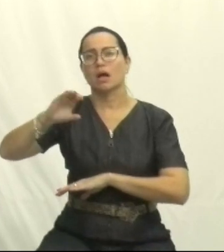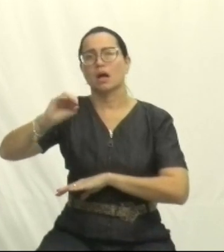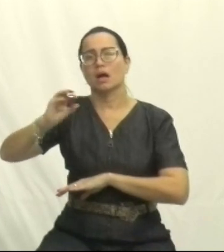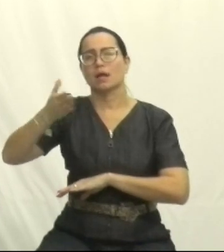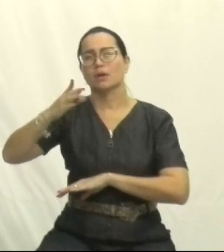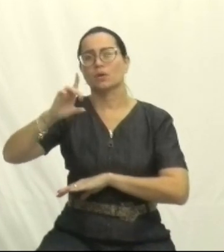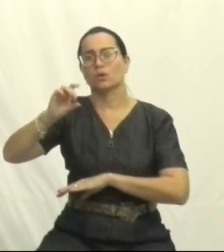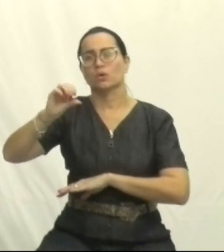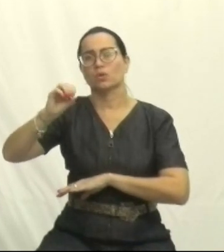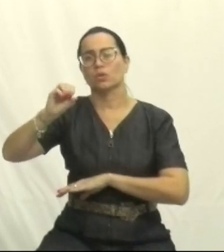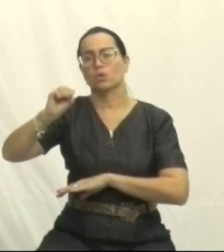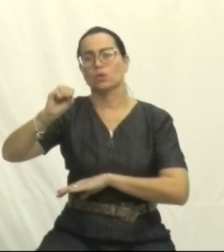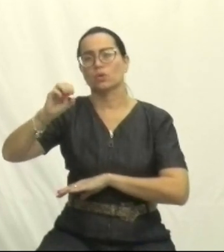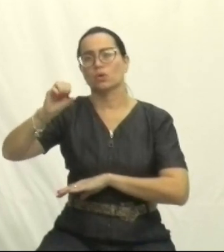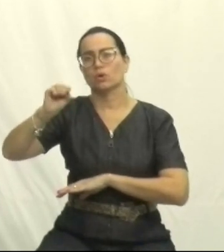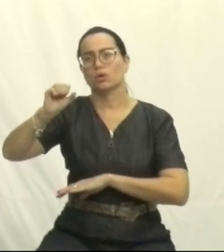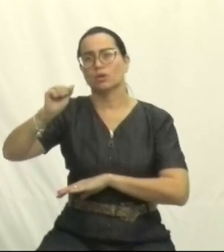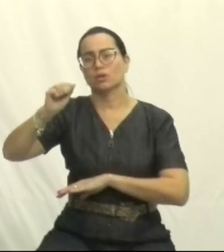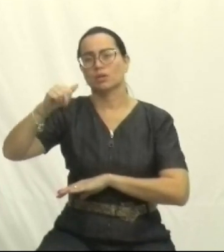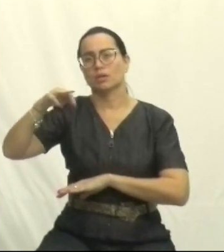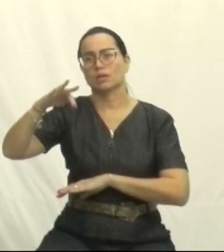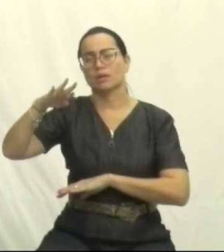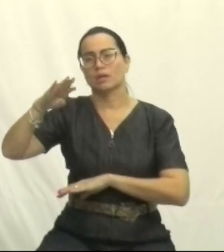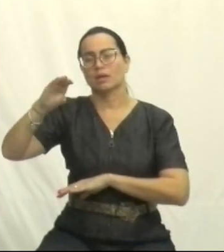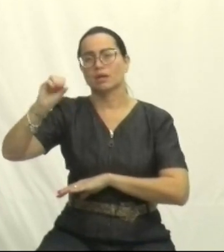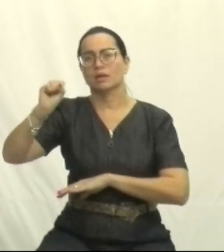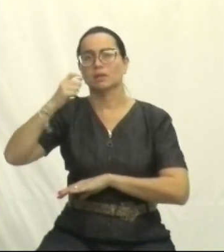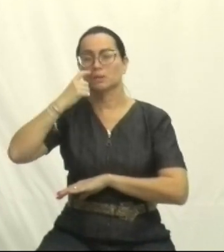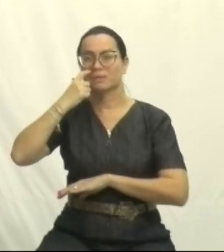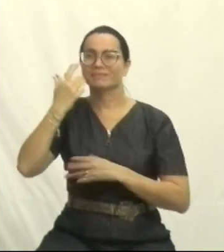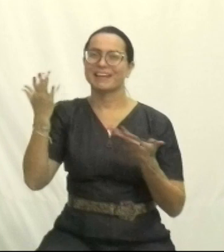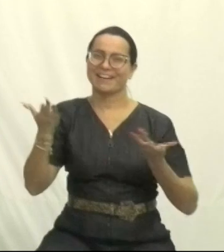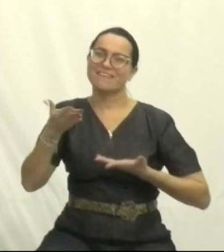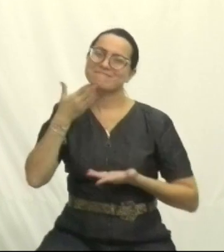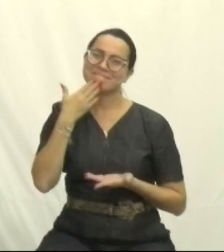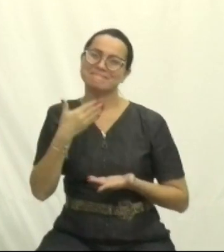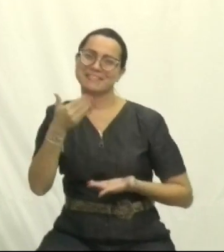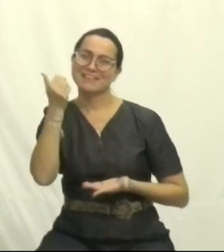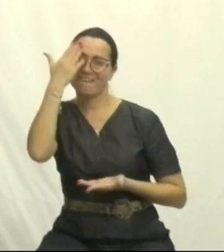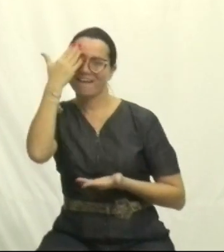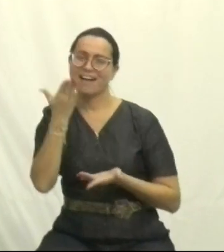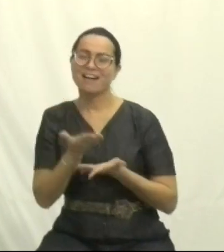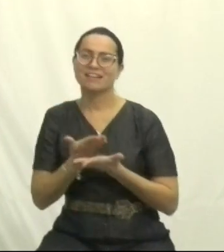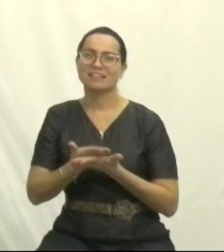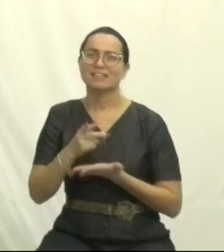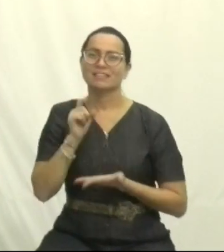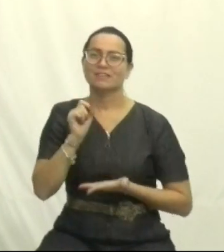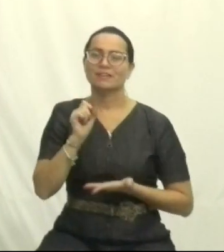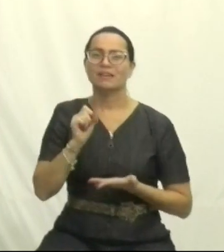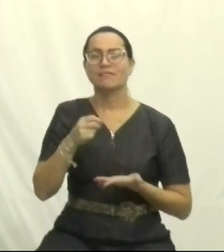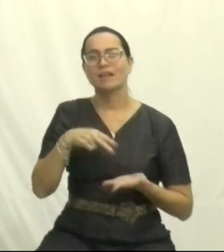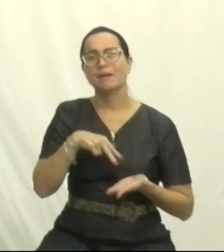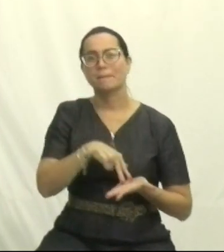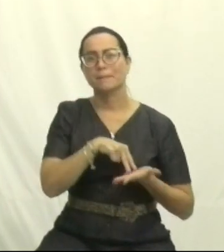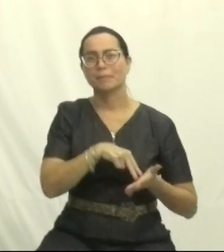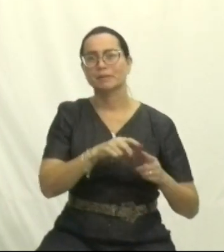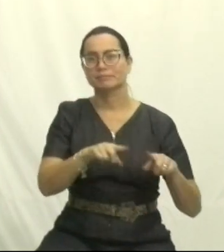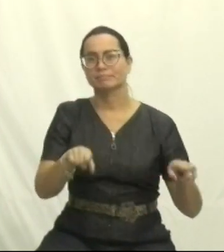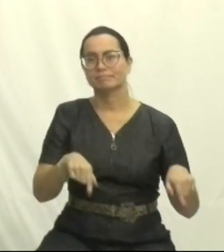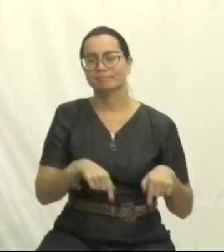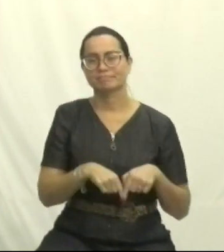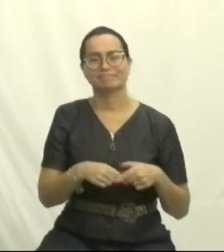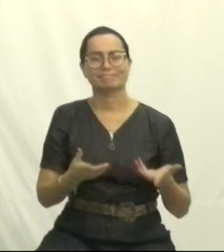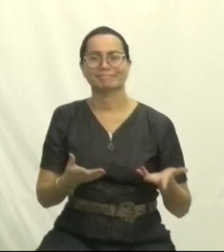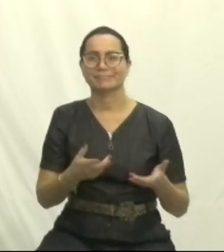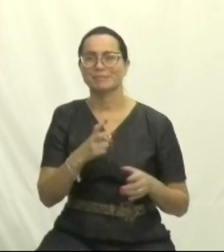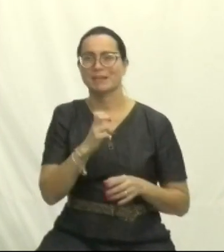e mantém uma garagem grande. Então, uma obra mais moderna, acreditamos aí que vá permanecer no terreno aí por pelo menos